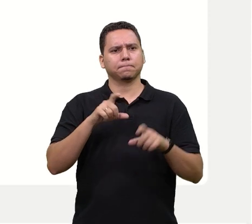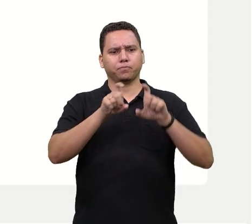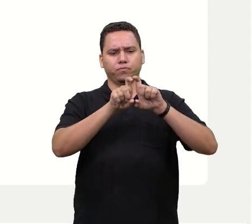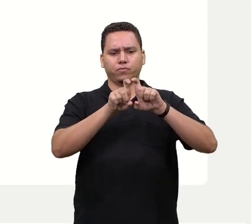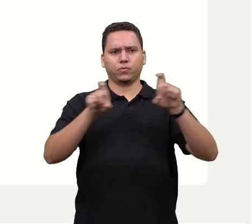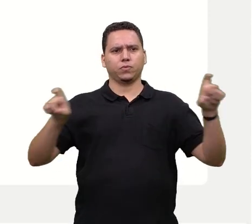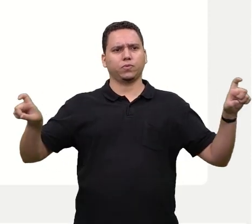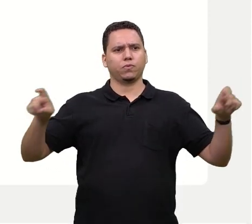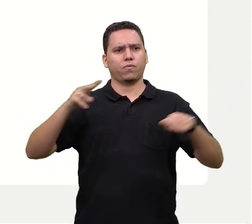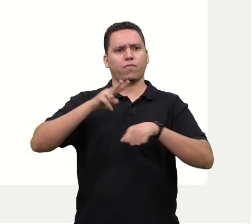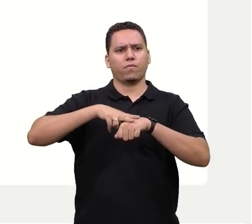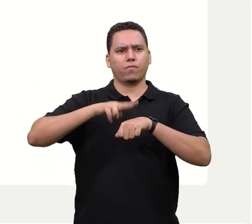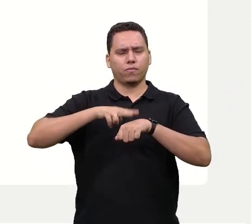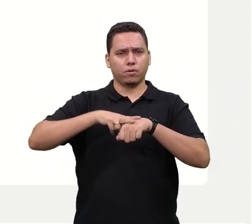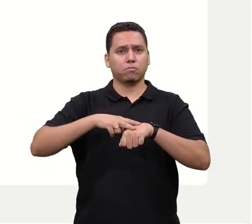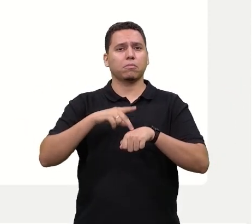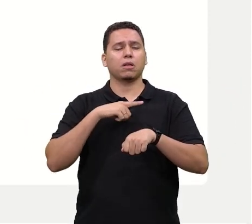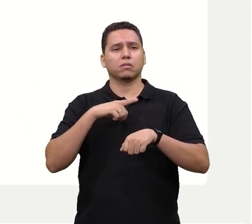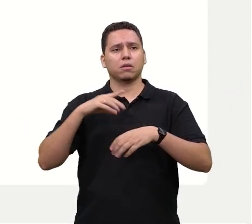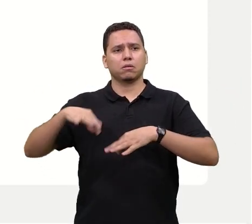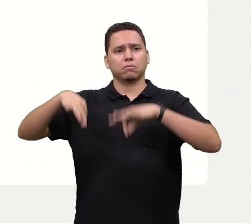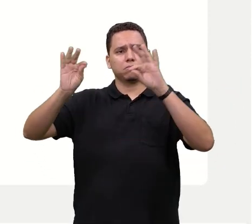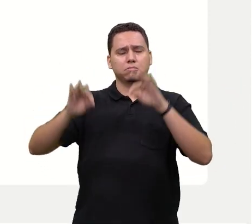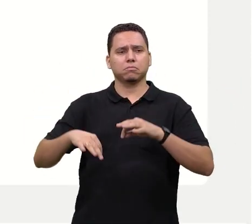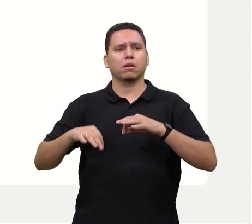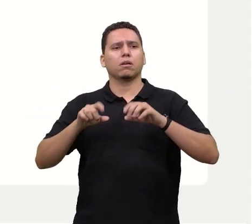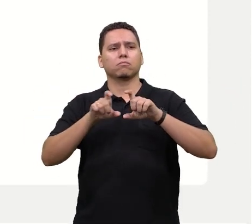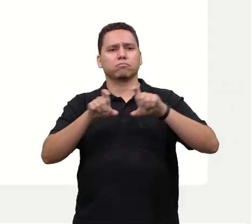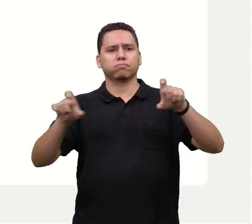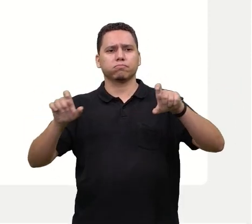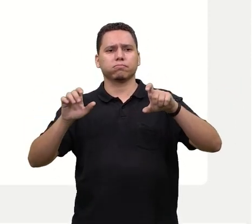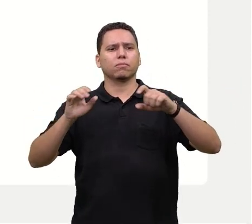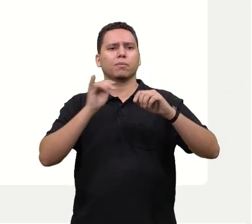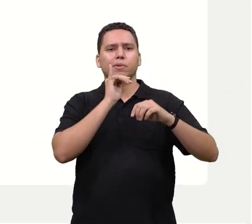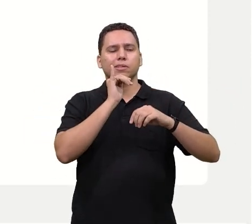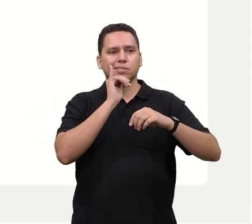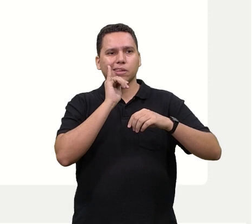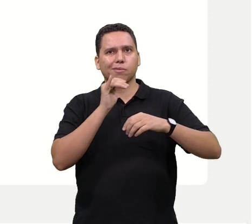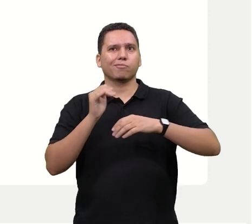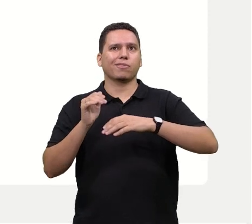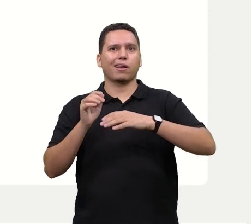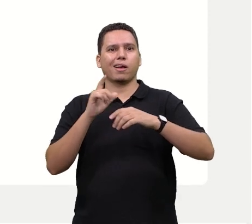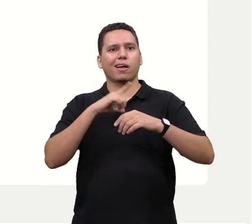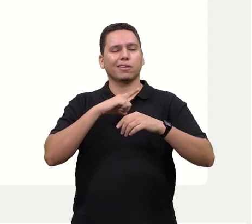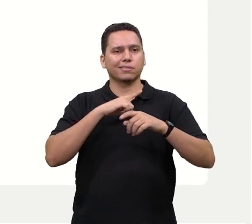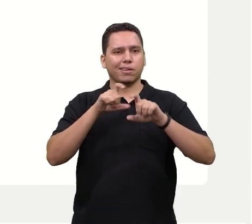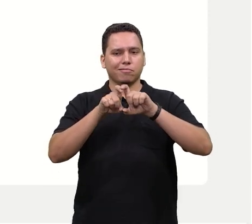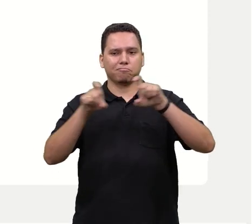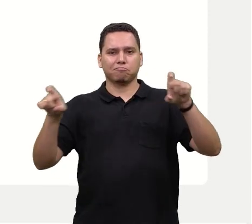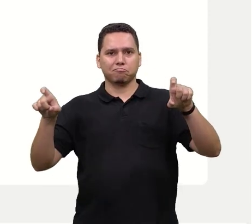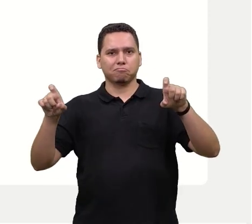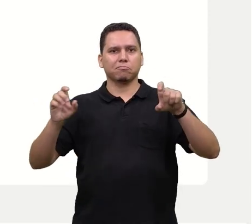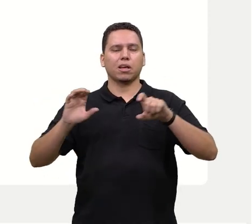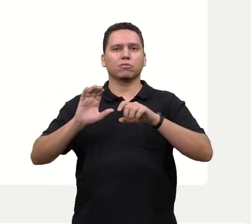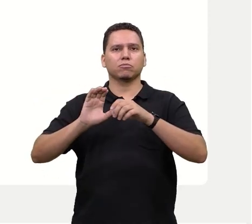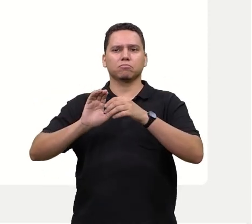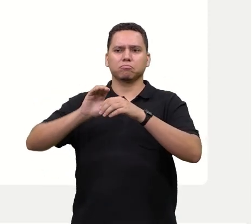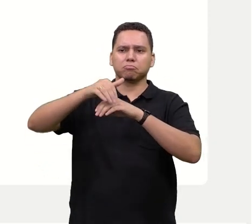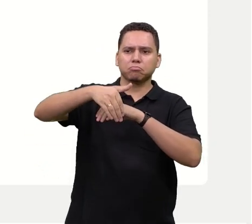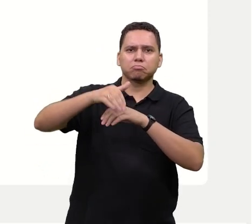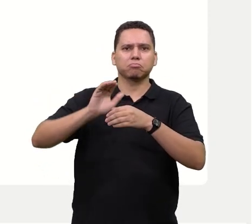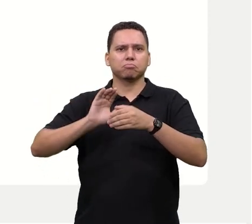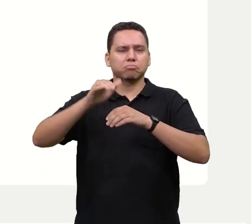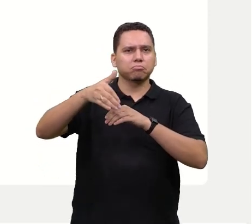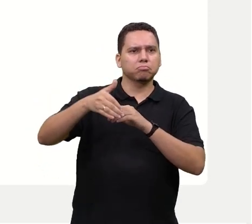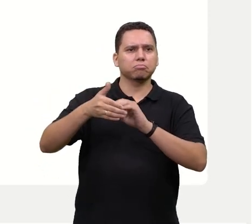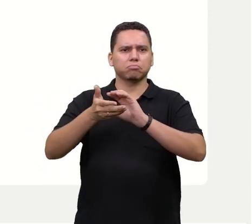com poliéster, pano. Você esfrega, atrita, os dois ficam carregados positivamente, aí o bastão de plástico pode atrair outros